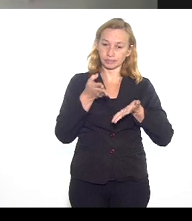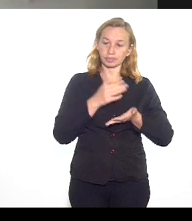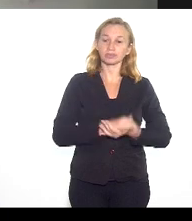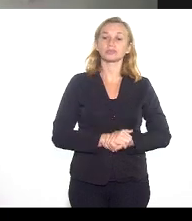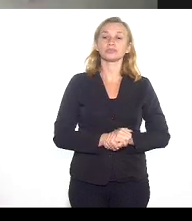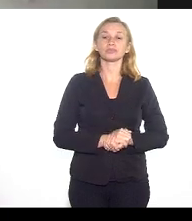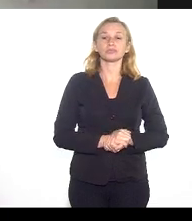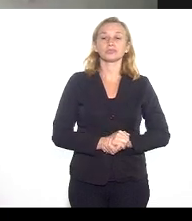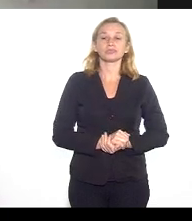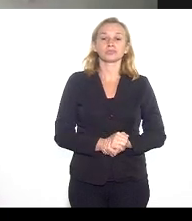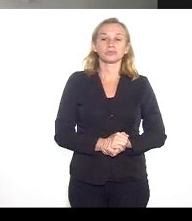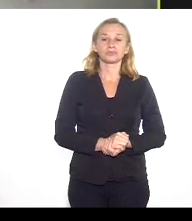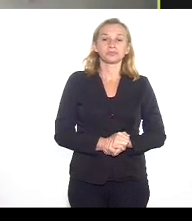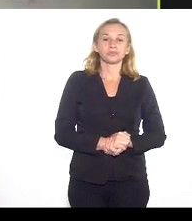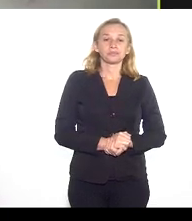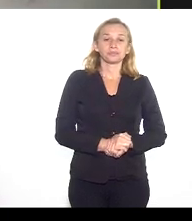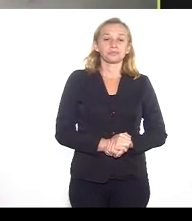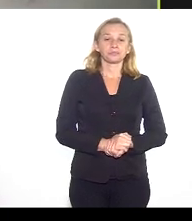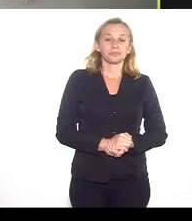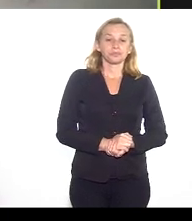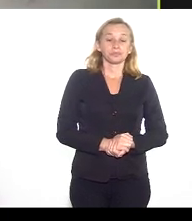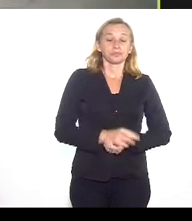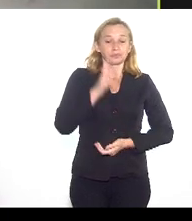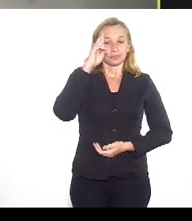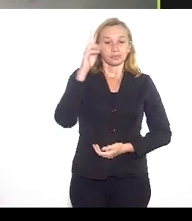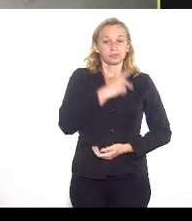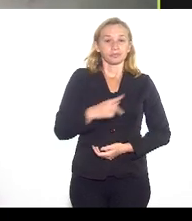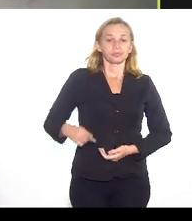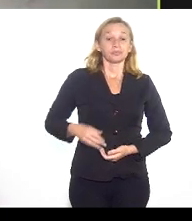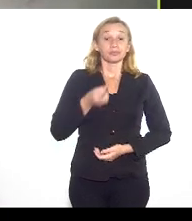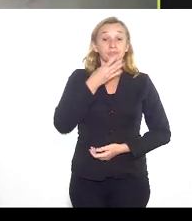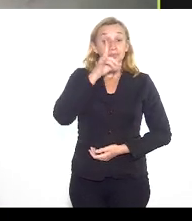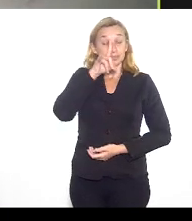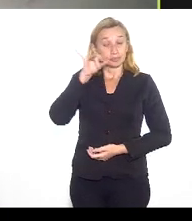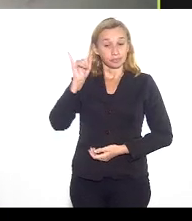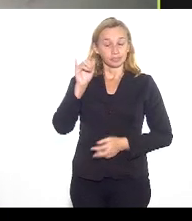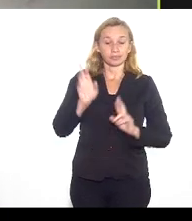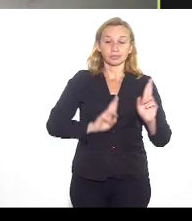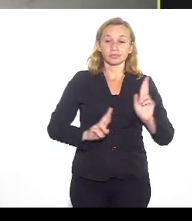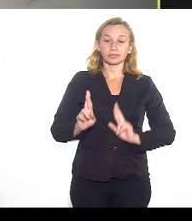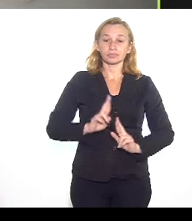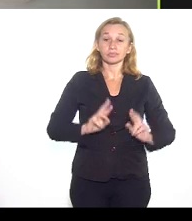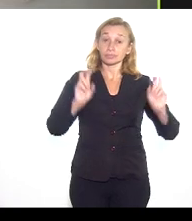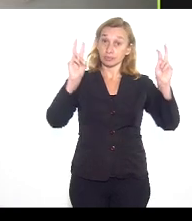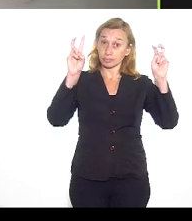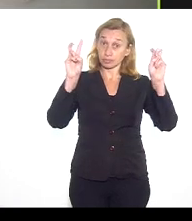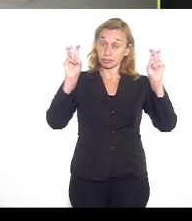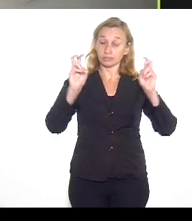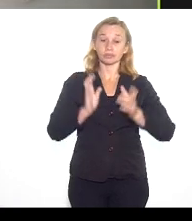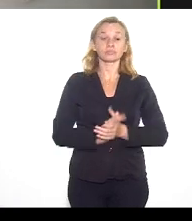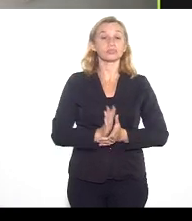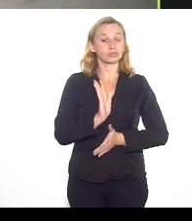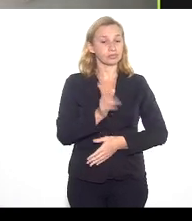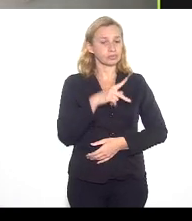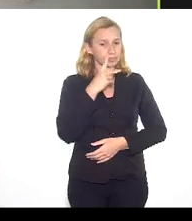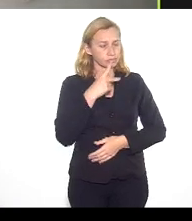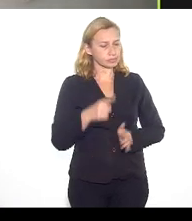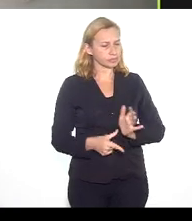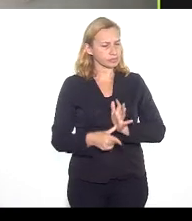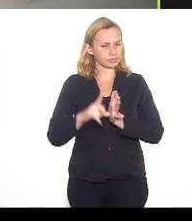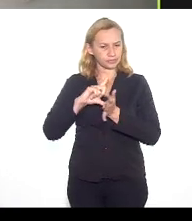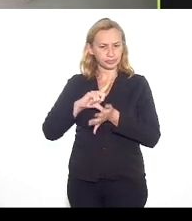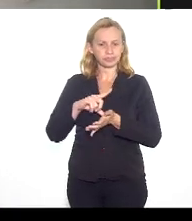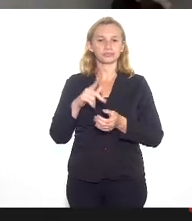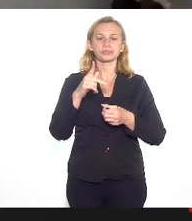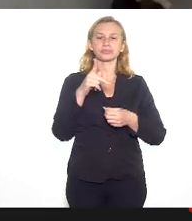na linha? Boa. Senhor presidente, bom dia. Em relação a esse tópico, como a gente já falou anteriormente,